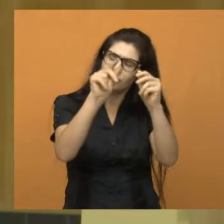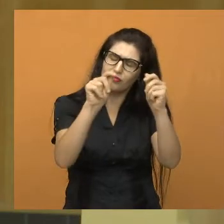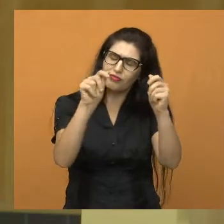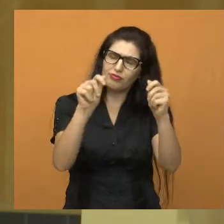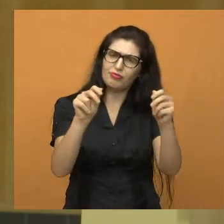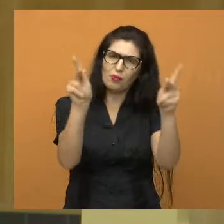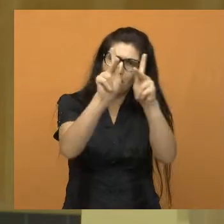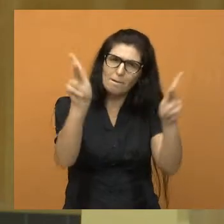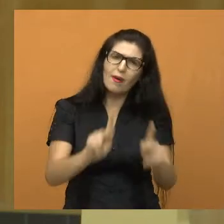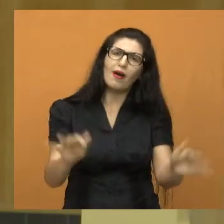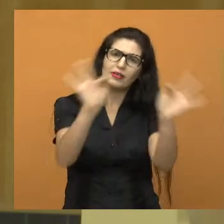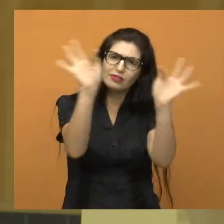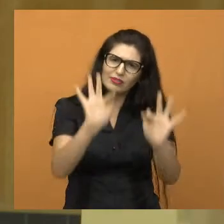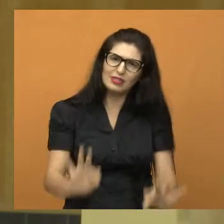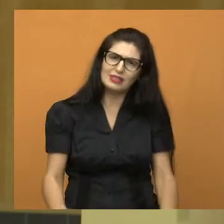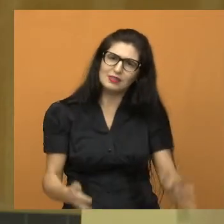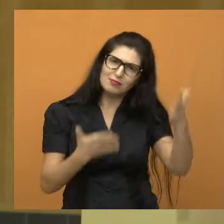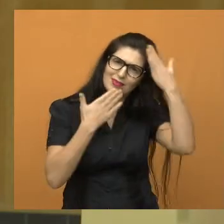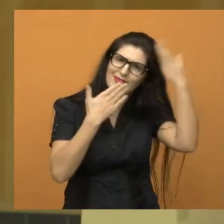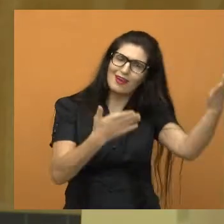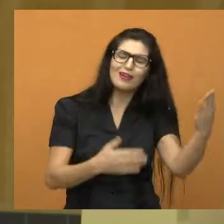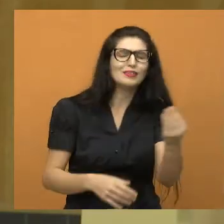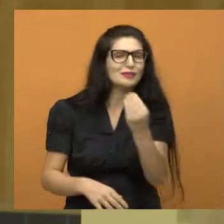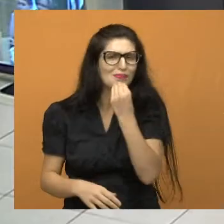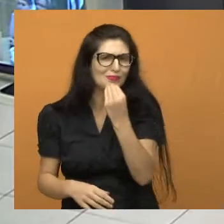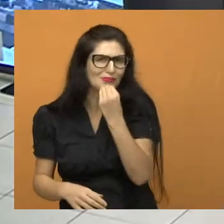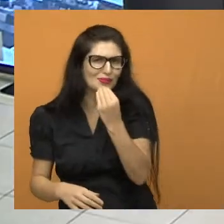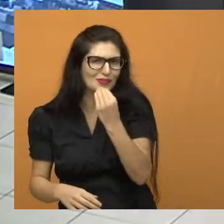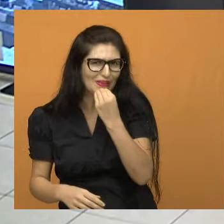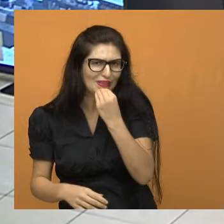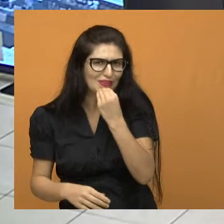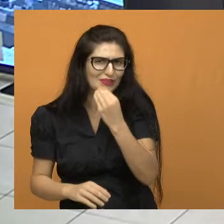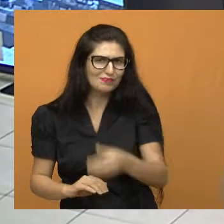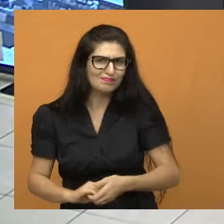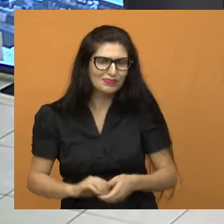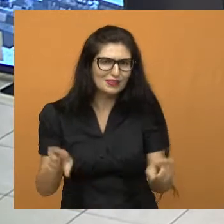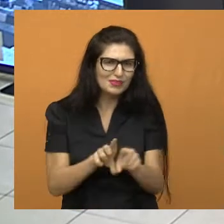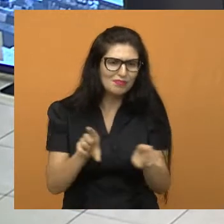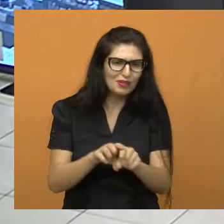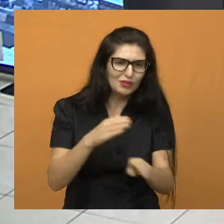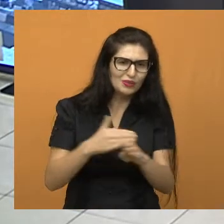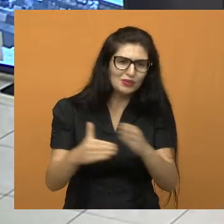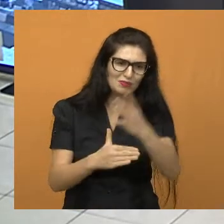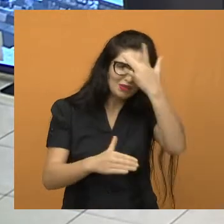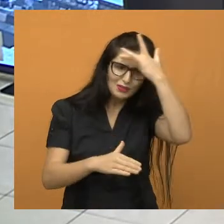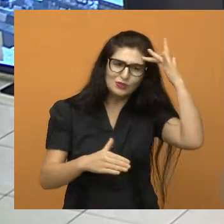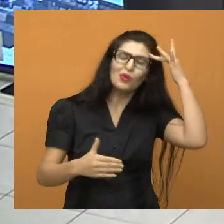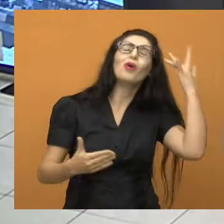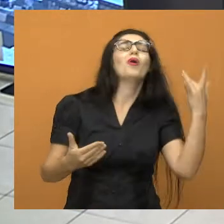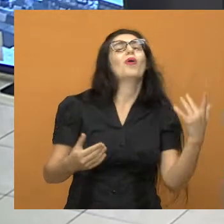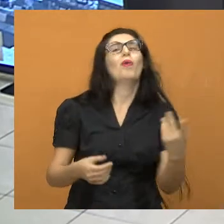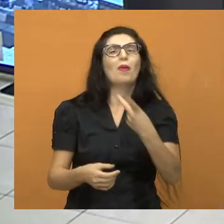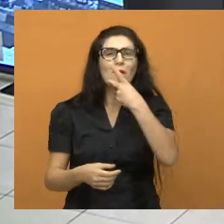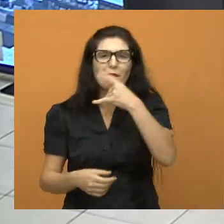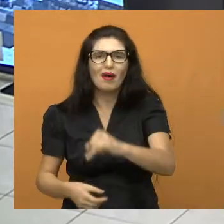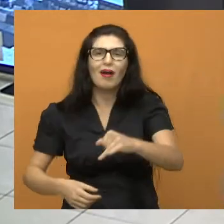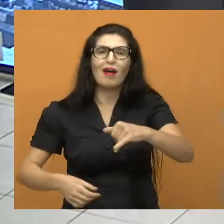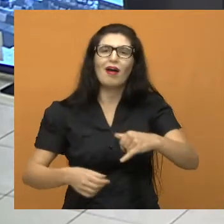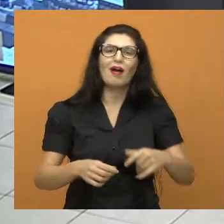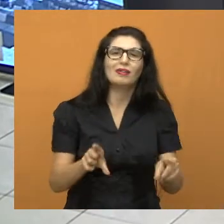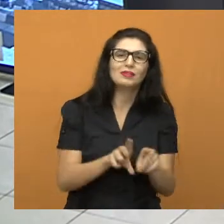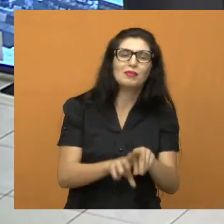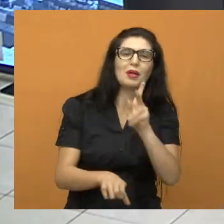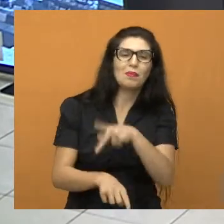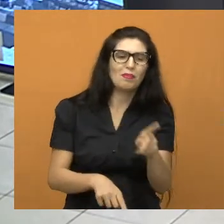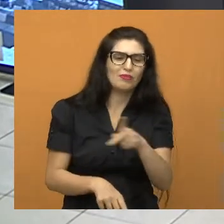a oportunidade. Queria agradecer muito aos pais também, a professora do 5º ano e a professora de religião que